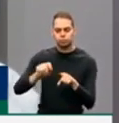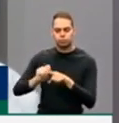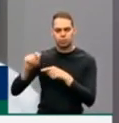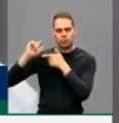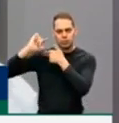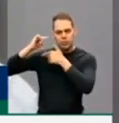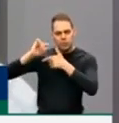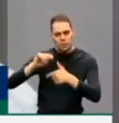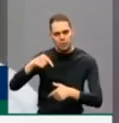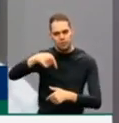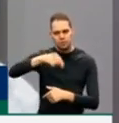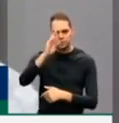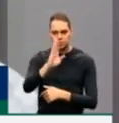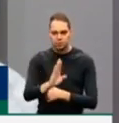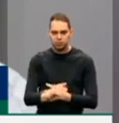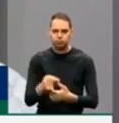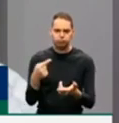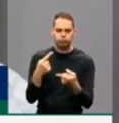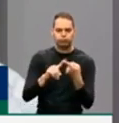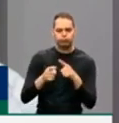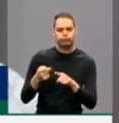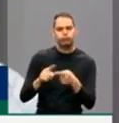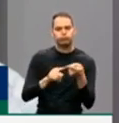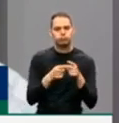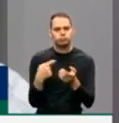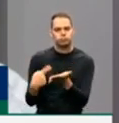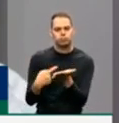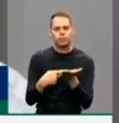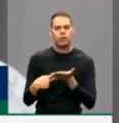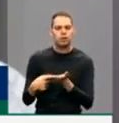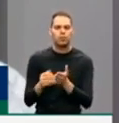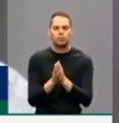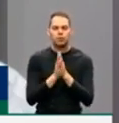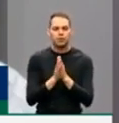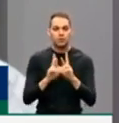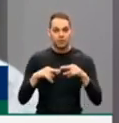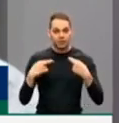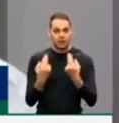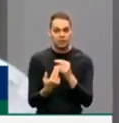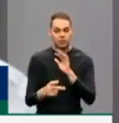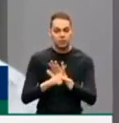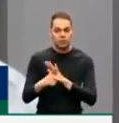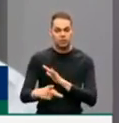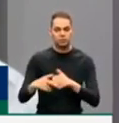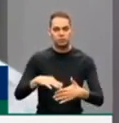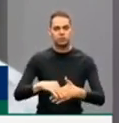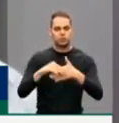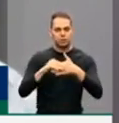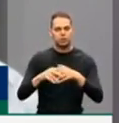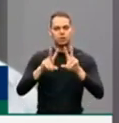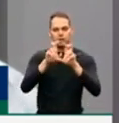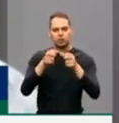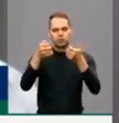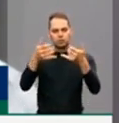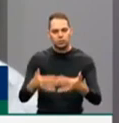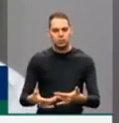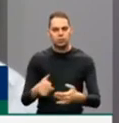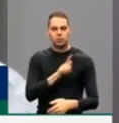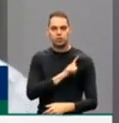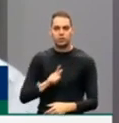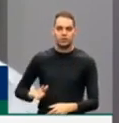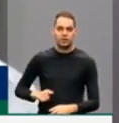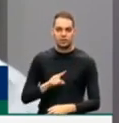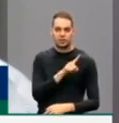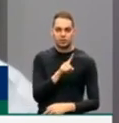país de negociação. Peço a Vossa Excelência que possa encaminhar isso, inclusive na reunião de líderes, para que o governador Zema volte atrás